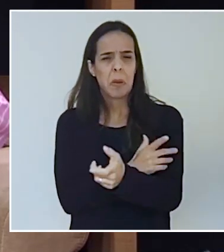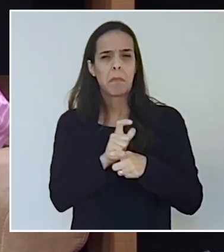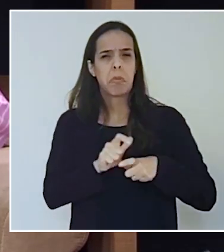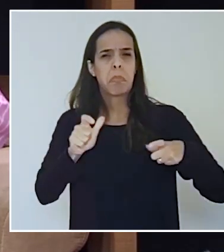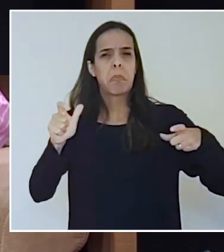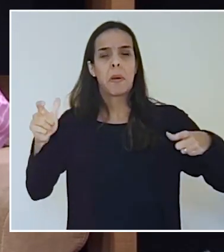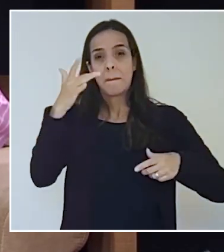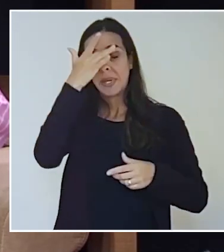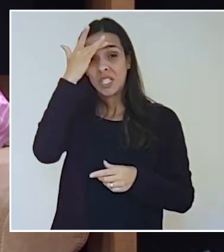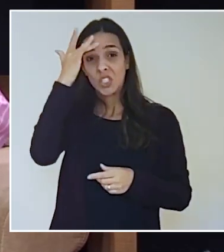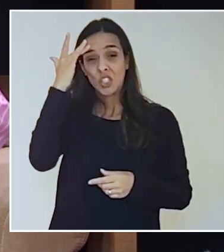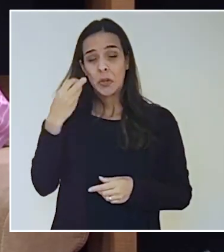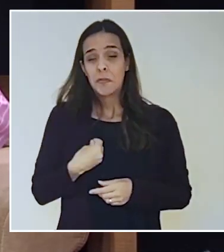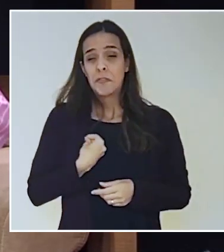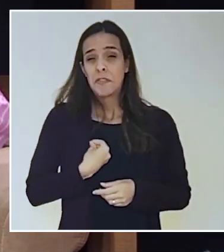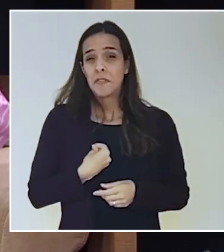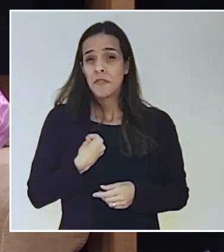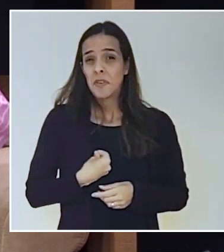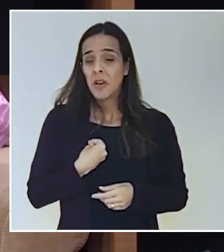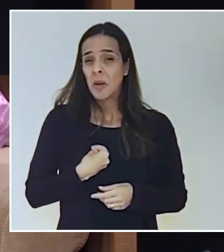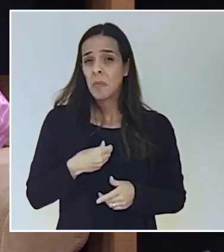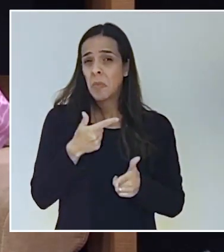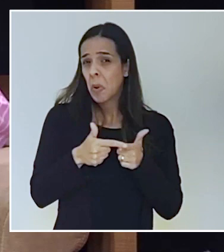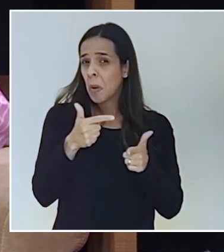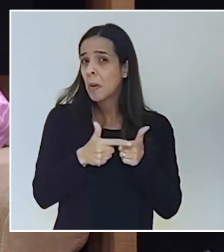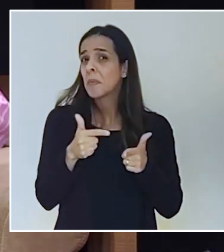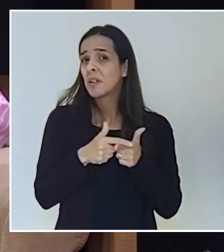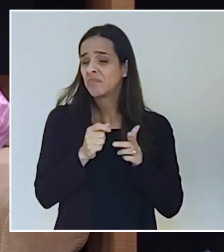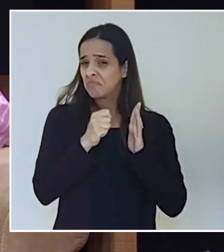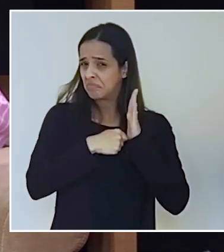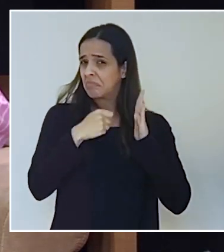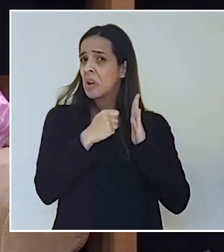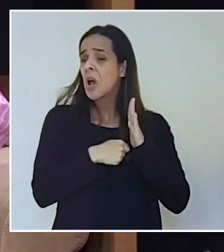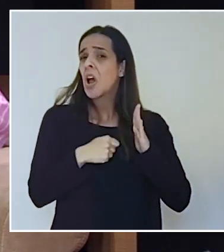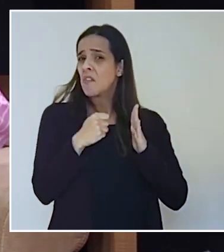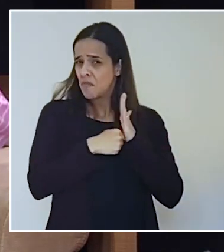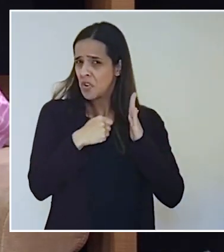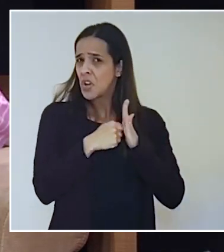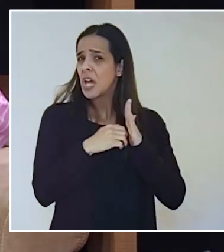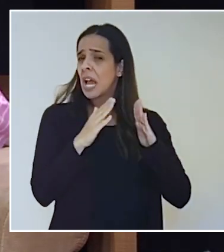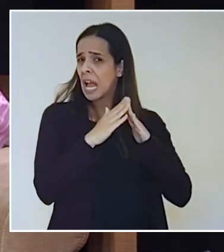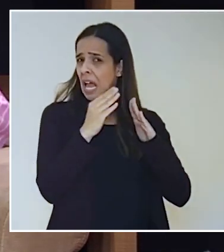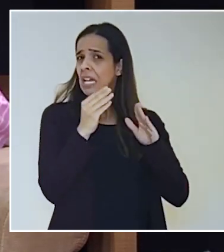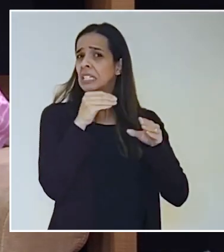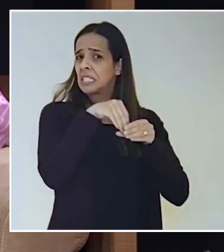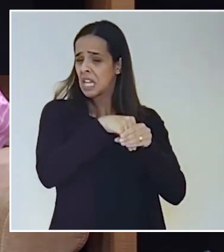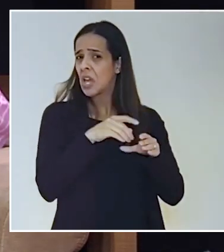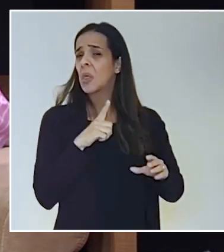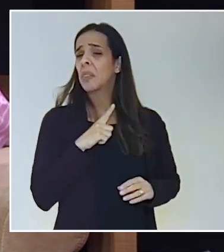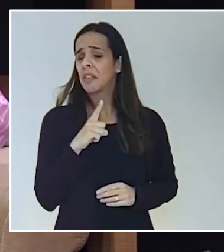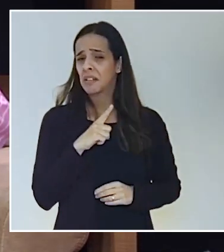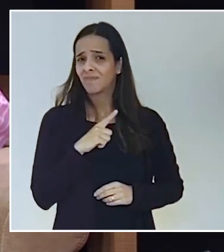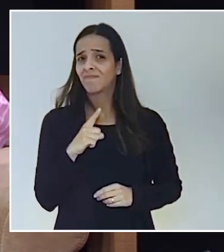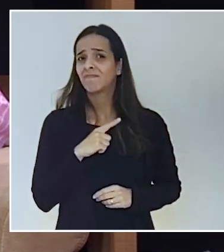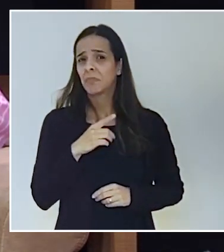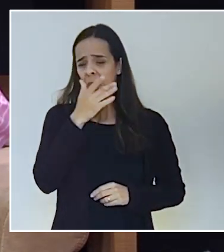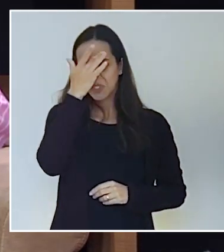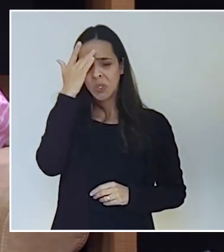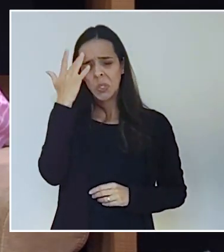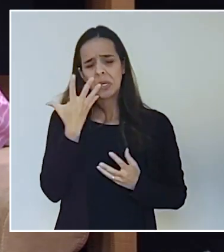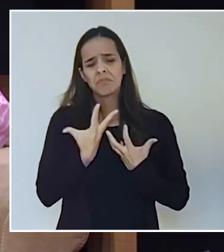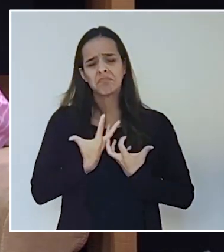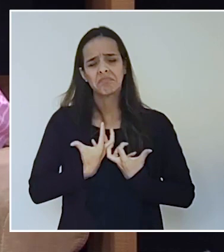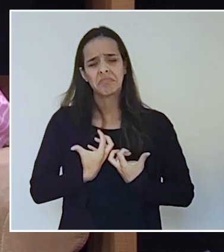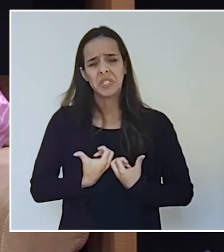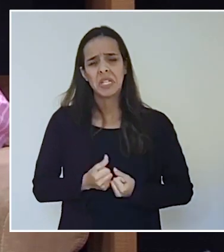violência doméstica, quando tantos estão adoecidos com depressão, com ansiedade, com síndrome de pânico, e